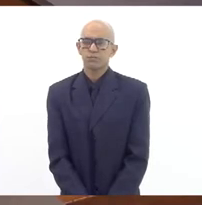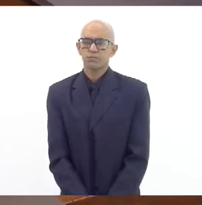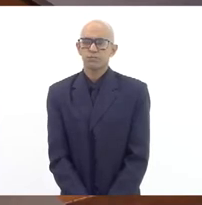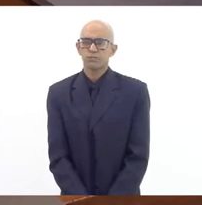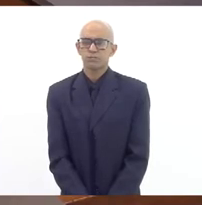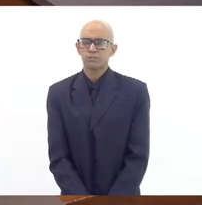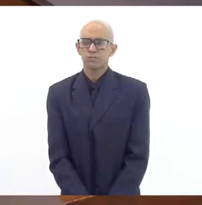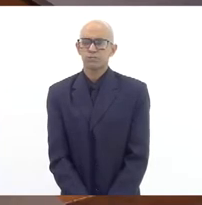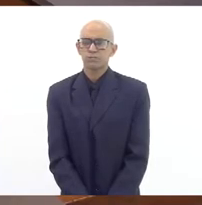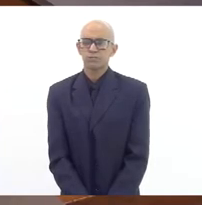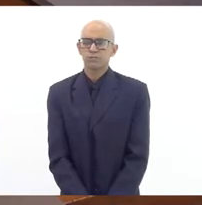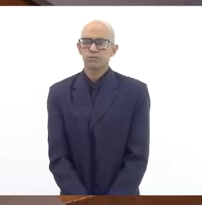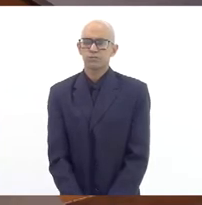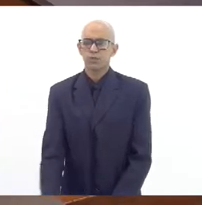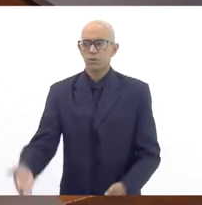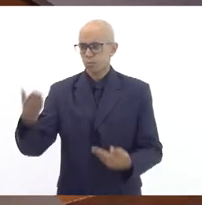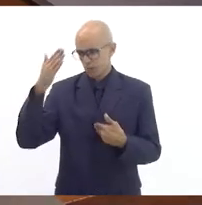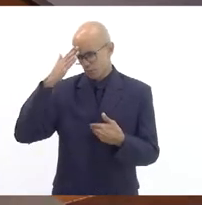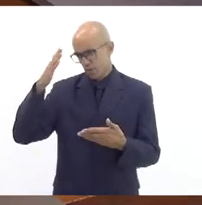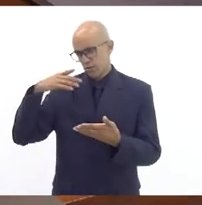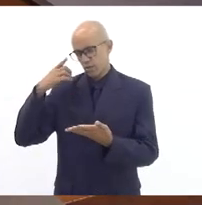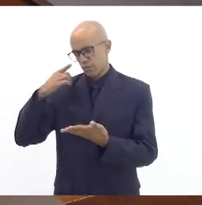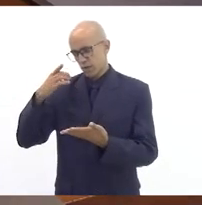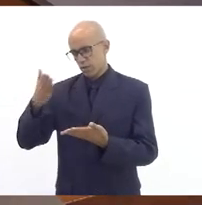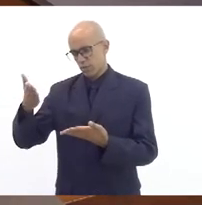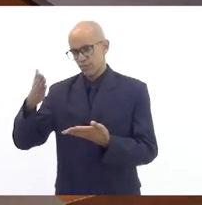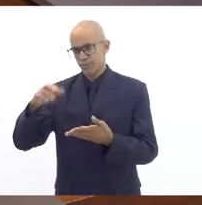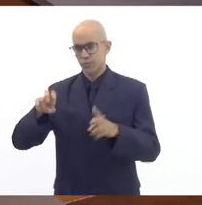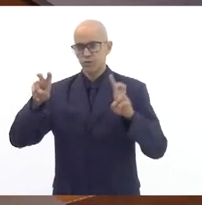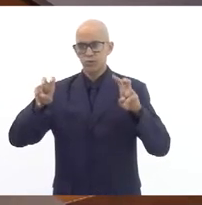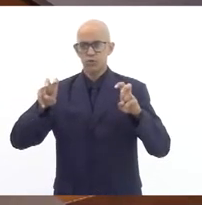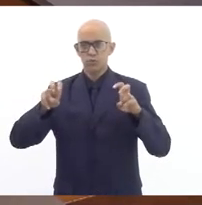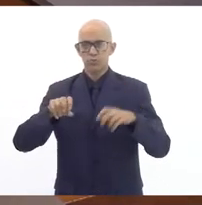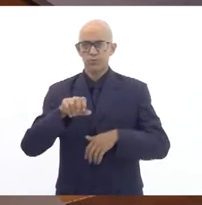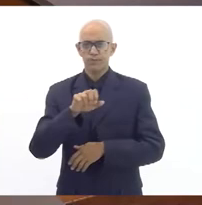Obrigado, deputada. Em relação à agência...